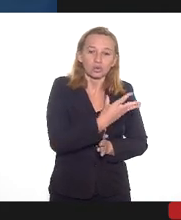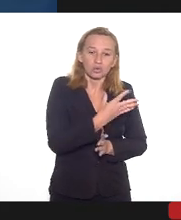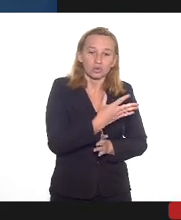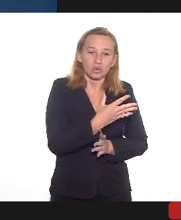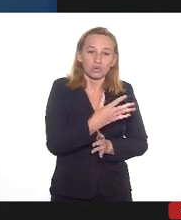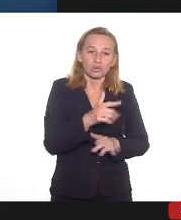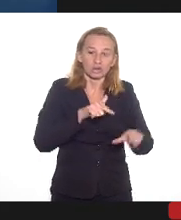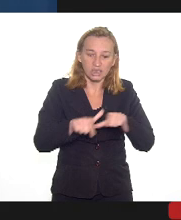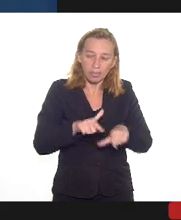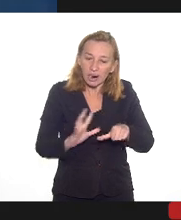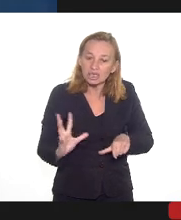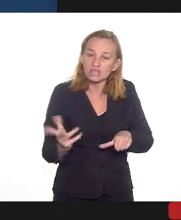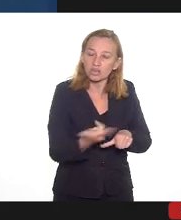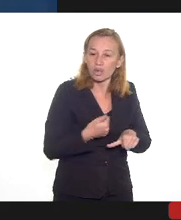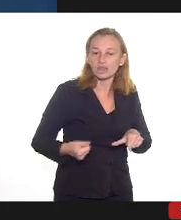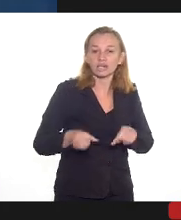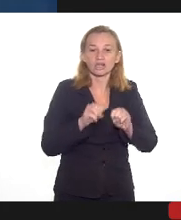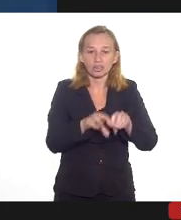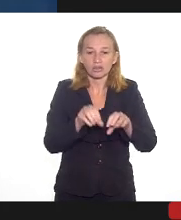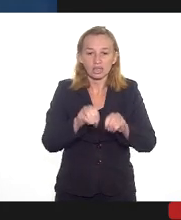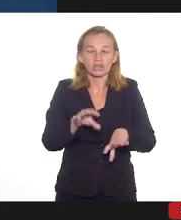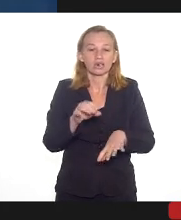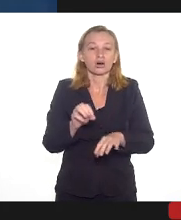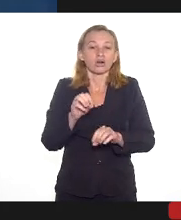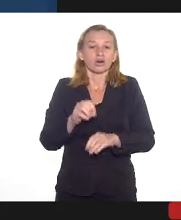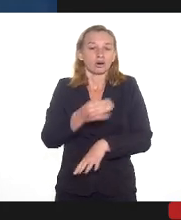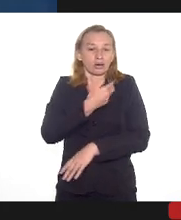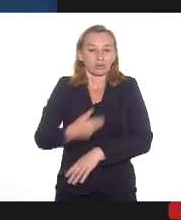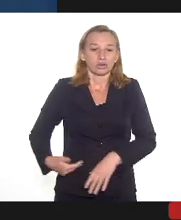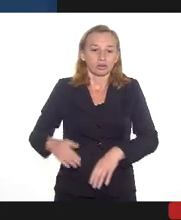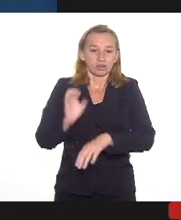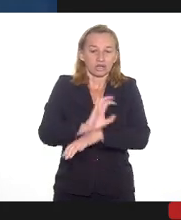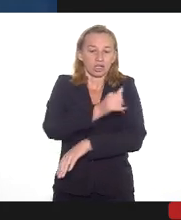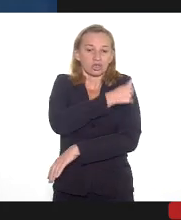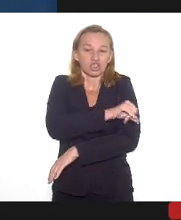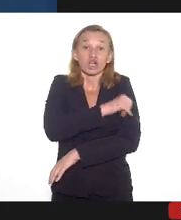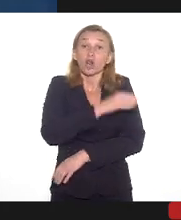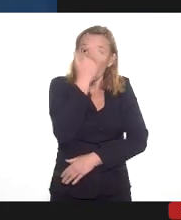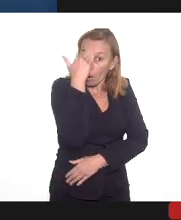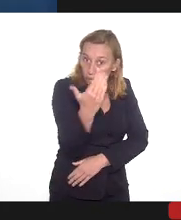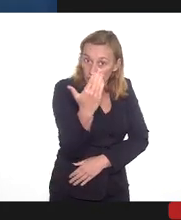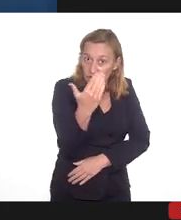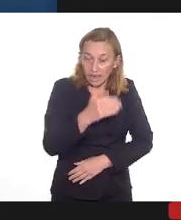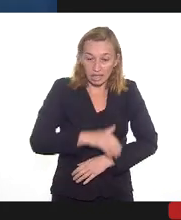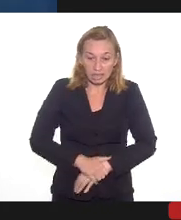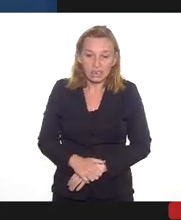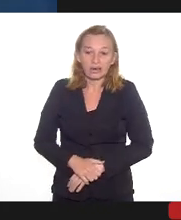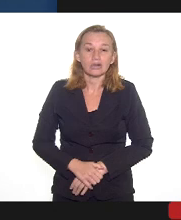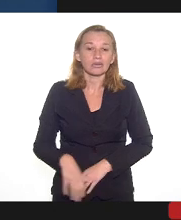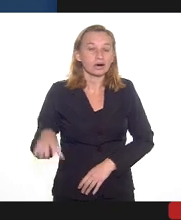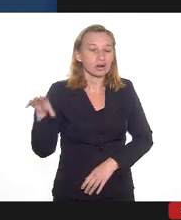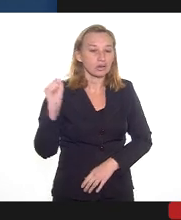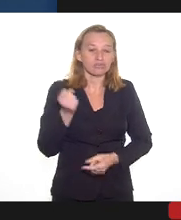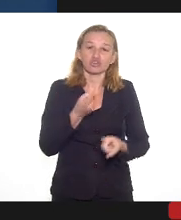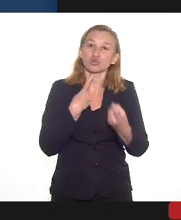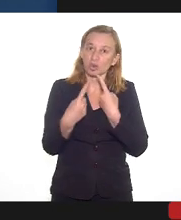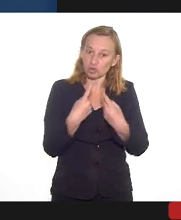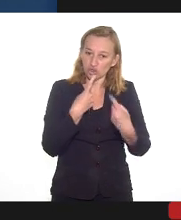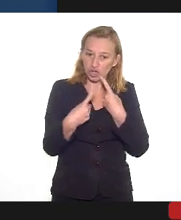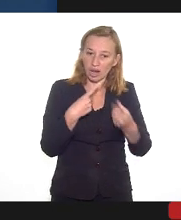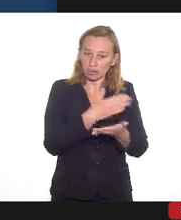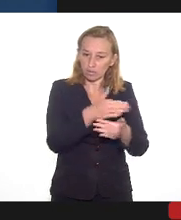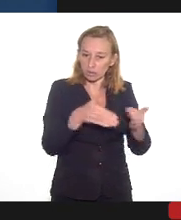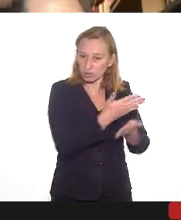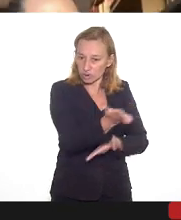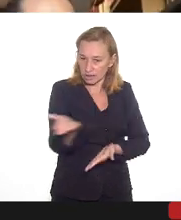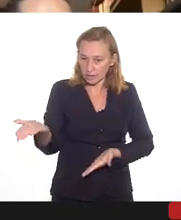de qualidade da educação pública do Estado do Rio de Janeiro. Muito obrigada pela escuta e pelo diálogo com todos